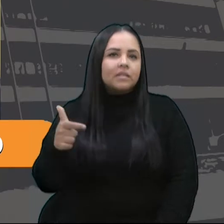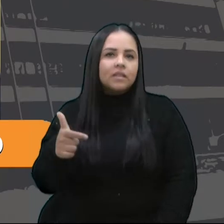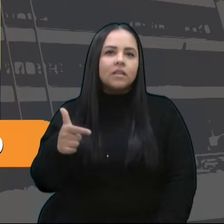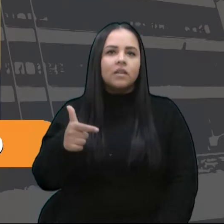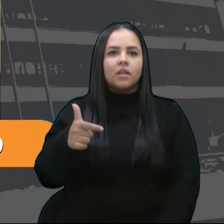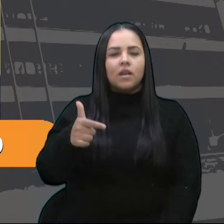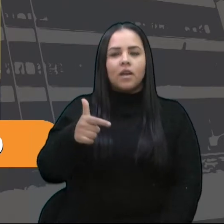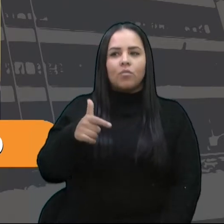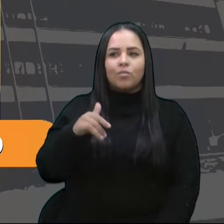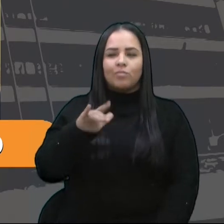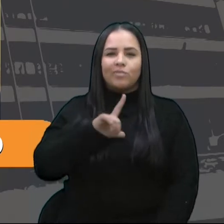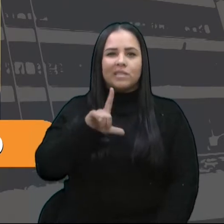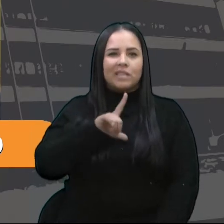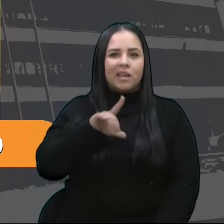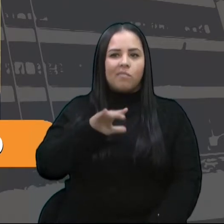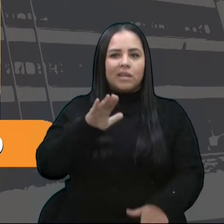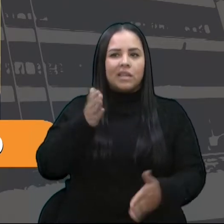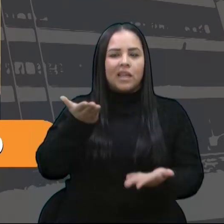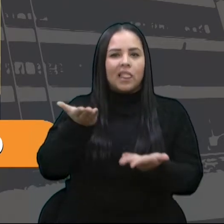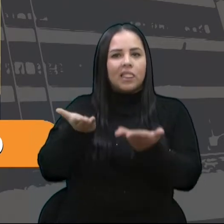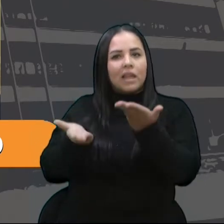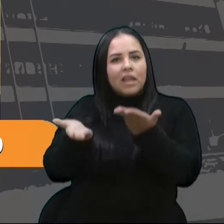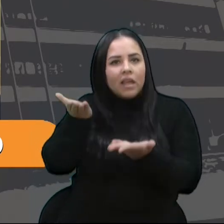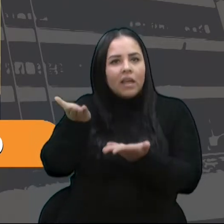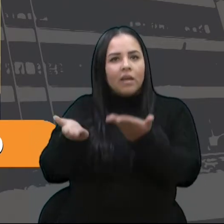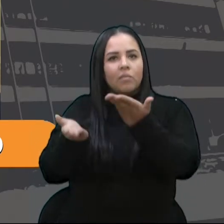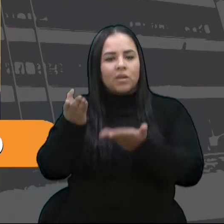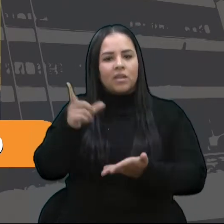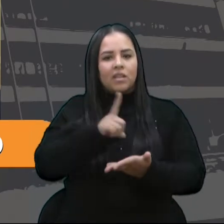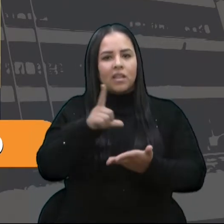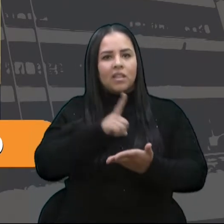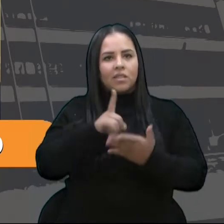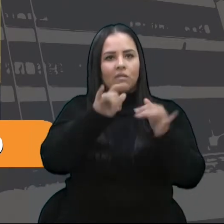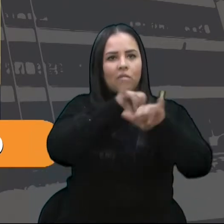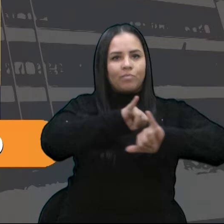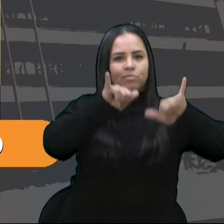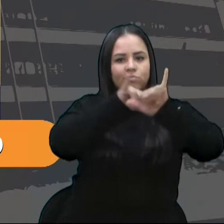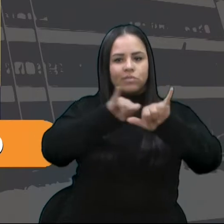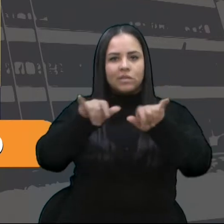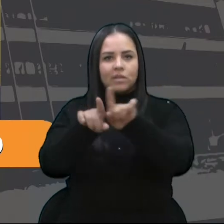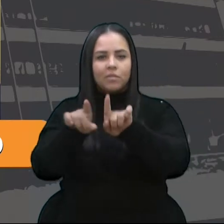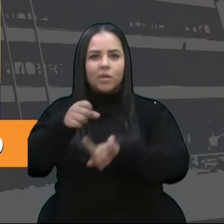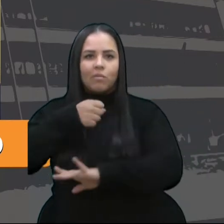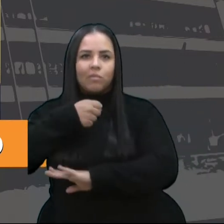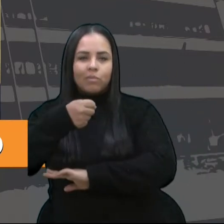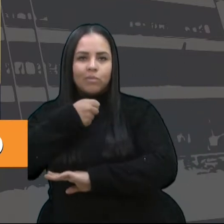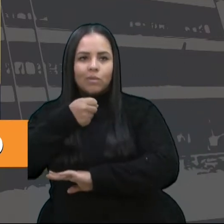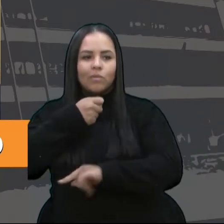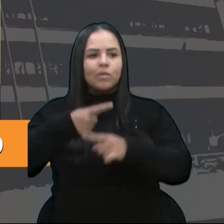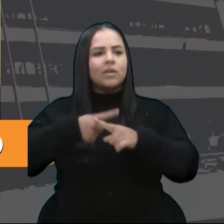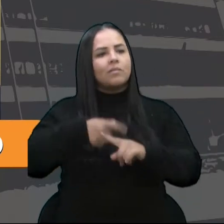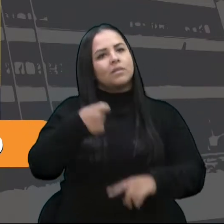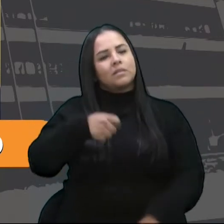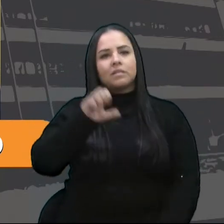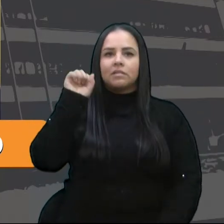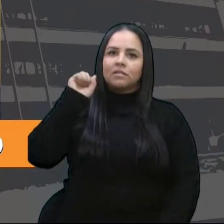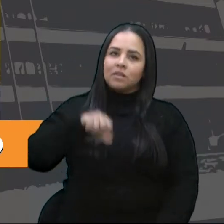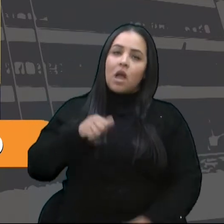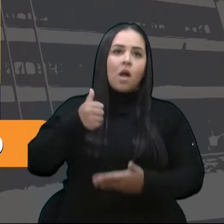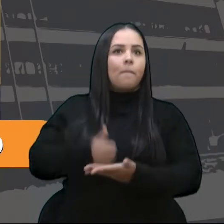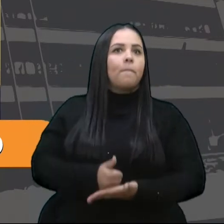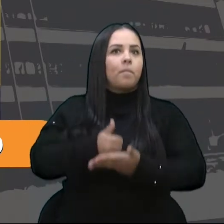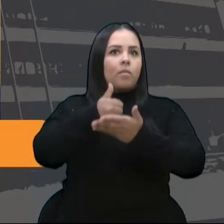completa neutralidade da imprensa, do jornalismo. Acho que é preciso, sim, apoiar aquilo